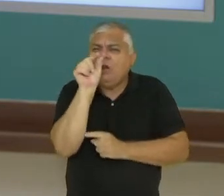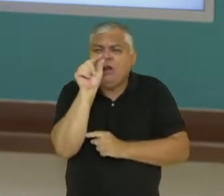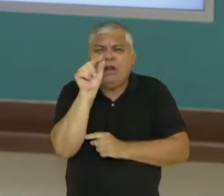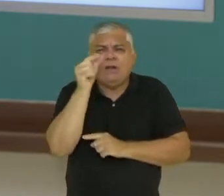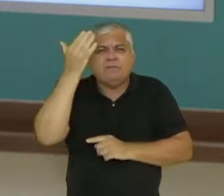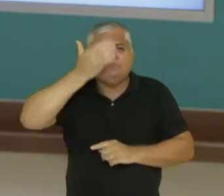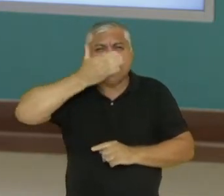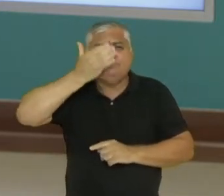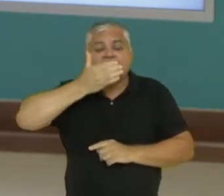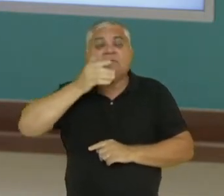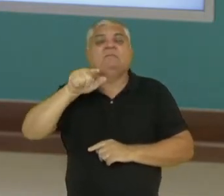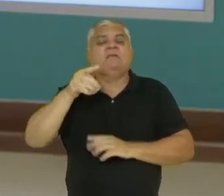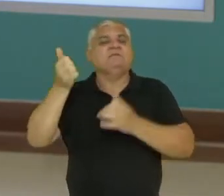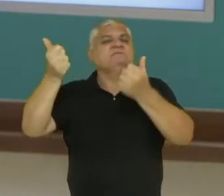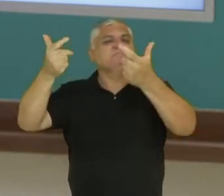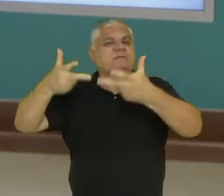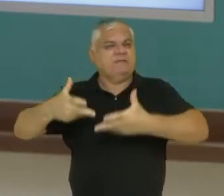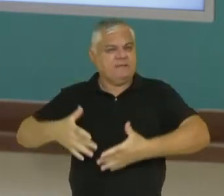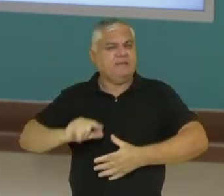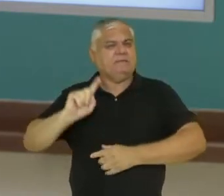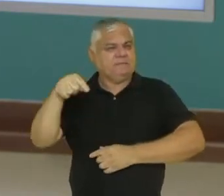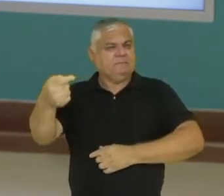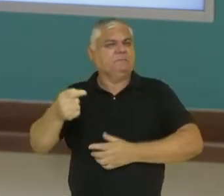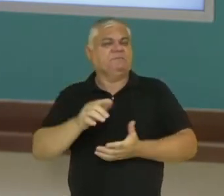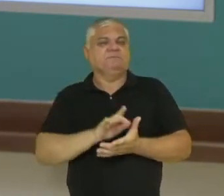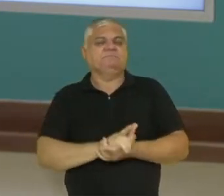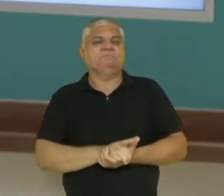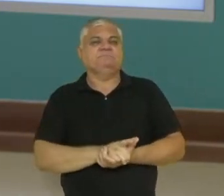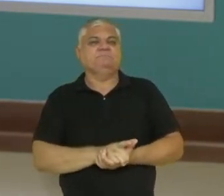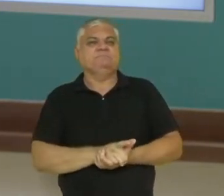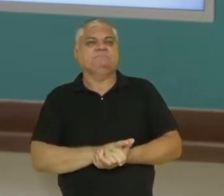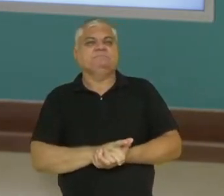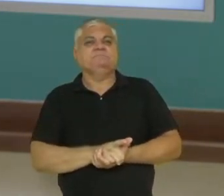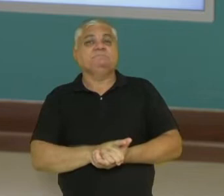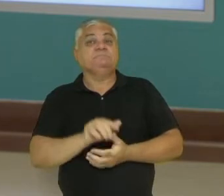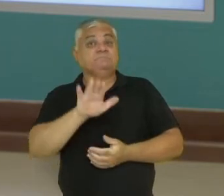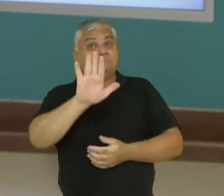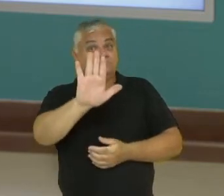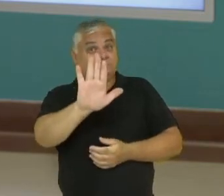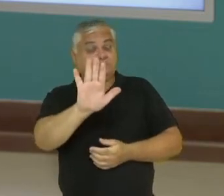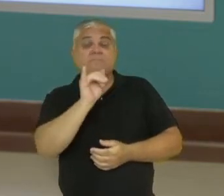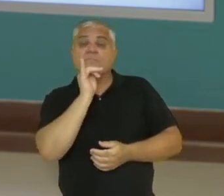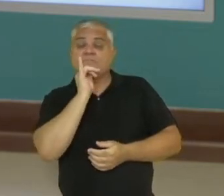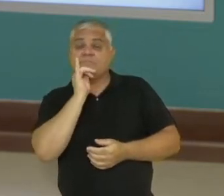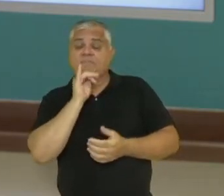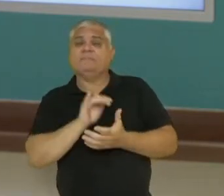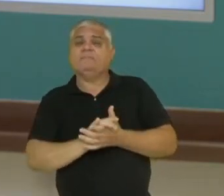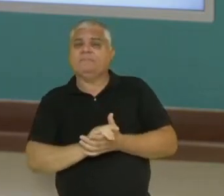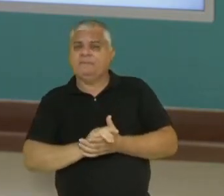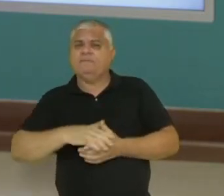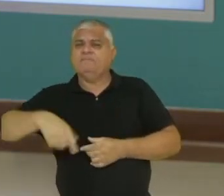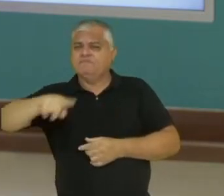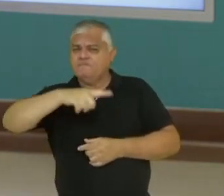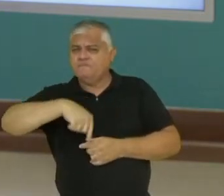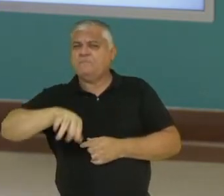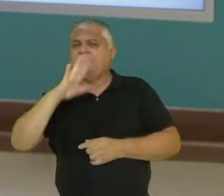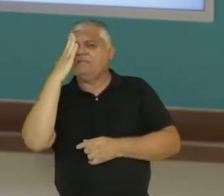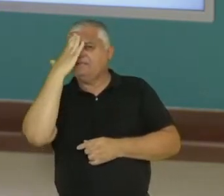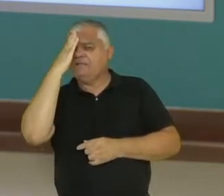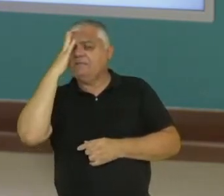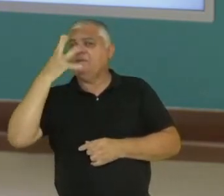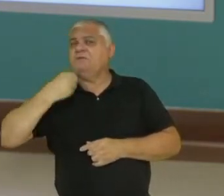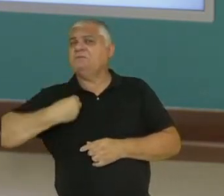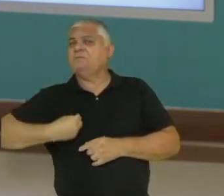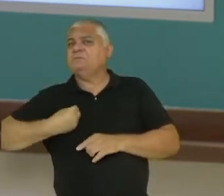pequenos e nós vamos falar mais sobre isso mais para frente. No entanto, a gente sabe da